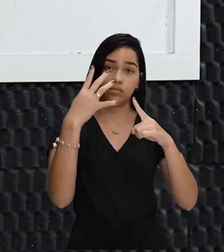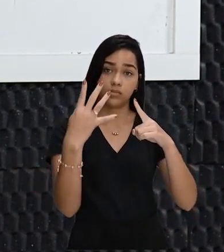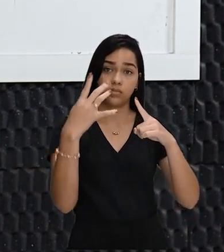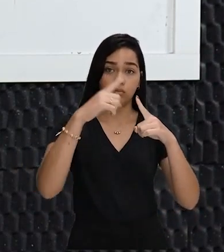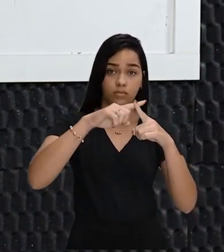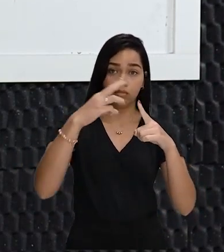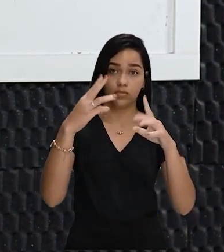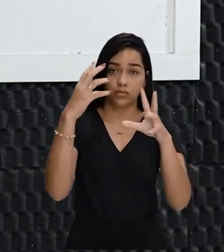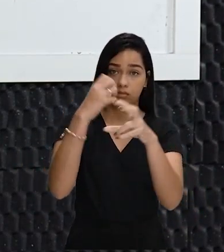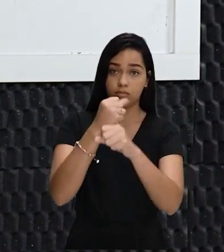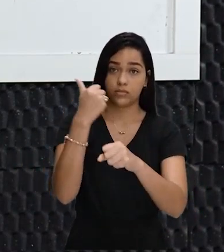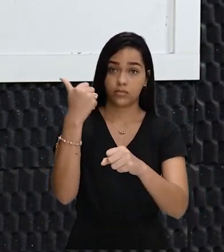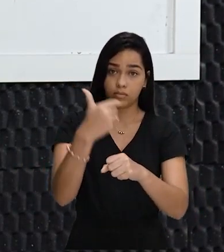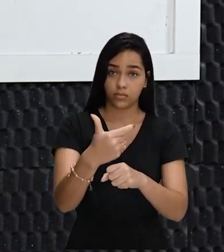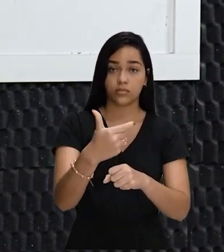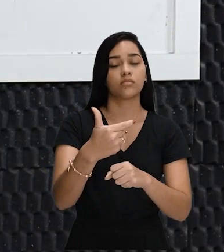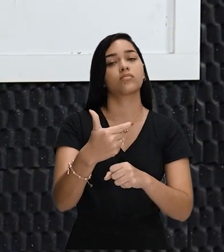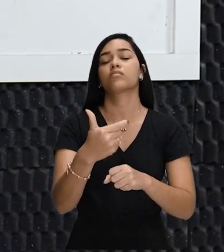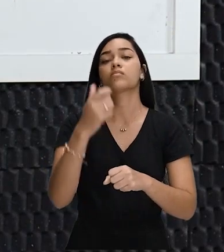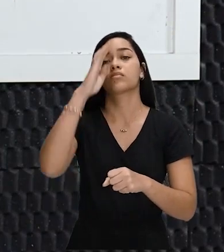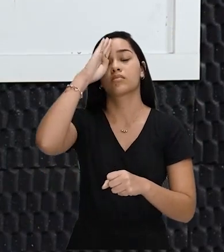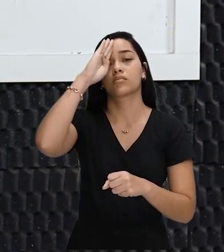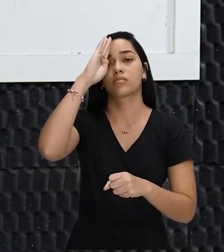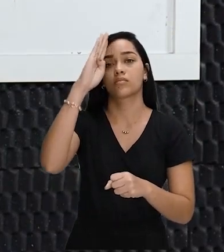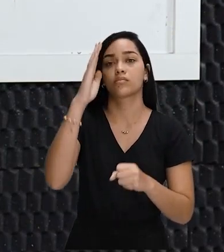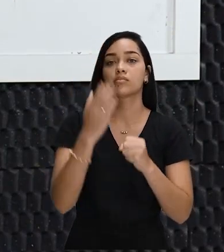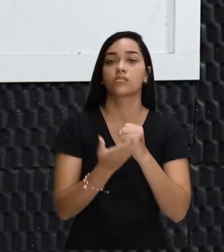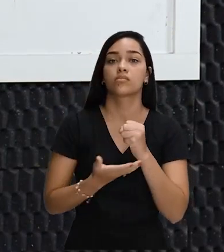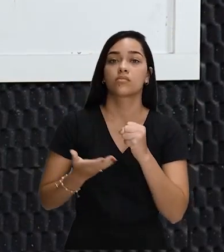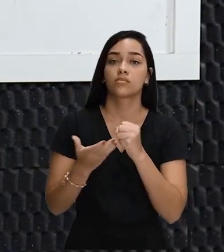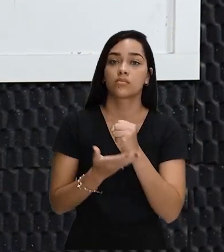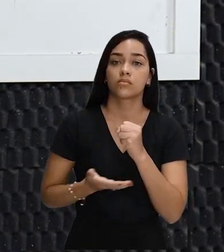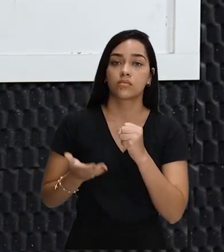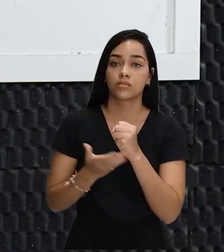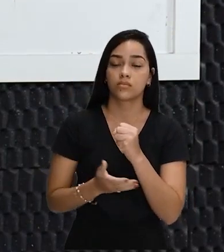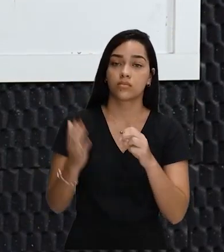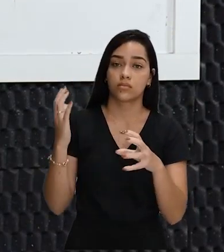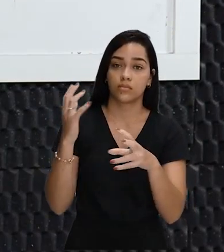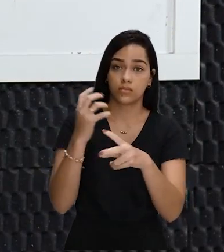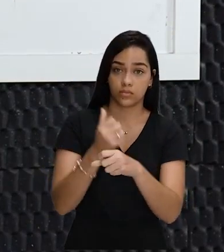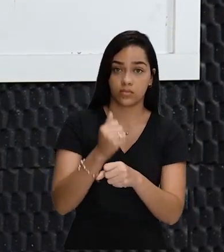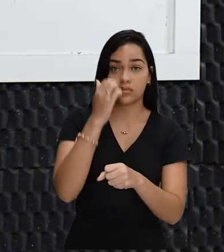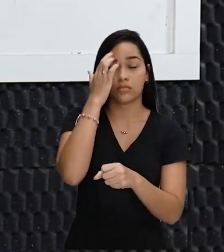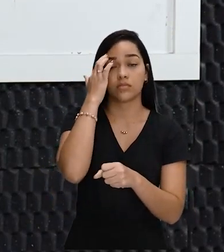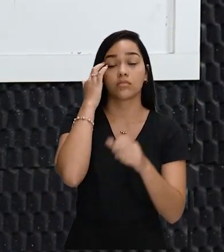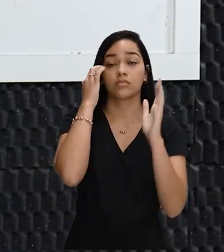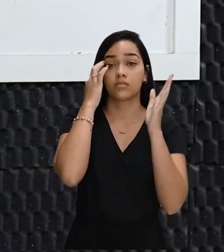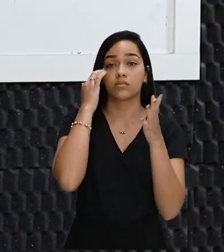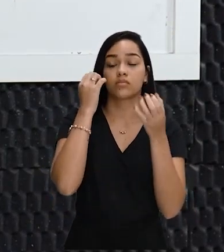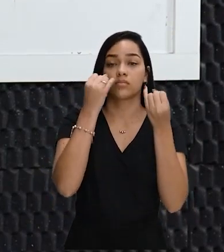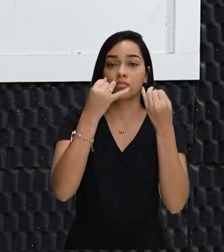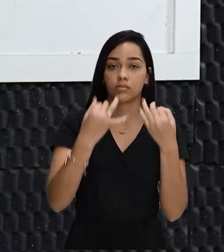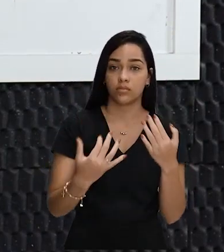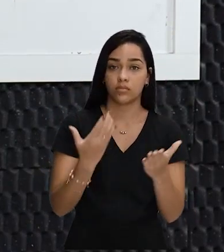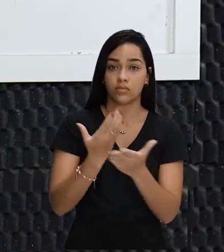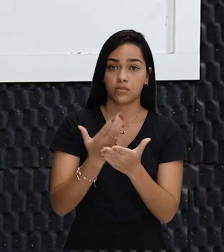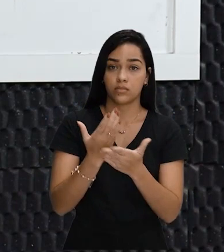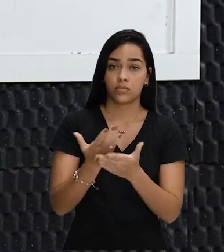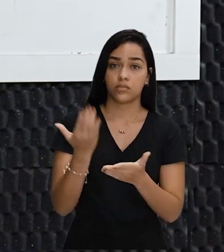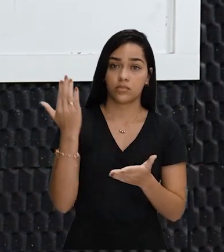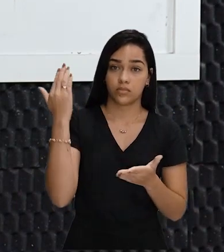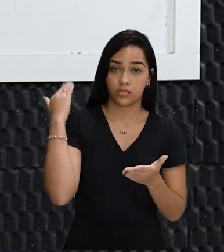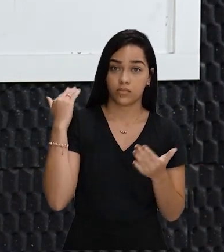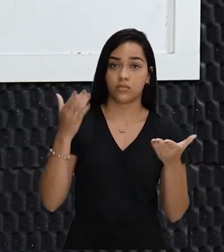que dá 12 Esse é o princípio fundamental da contagem tá já falamos aqui em aulas passadas